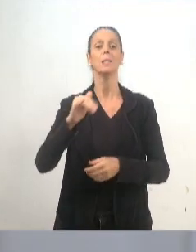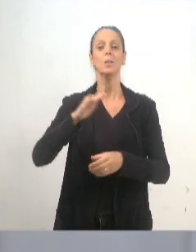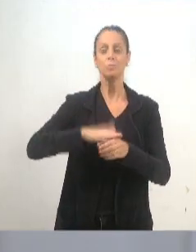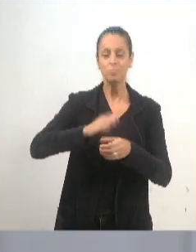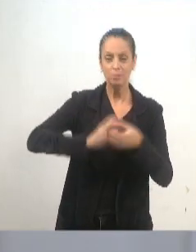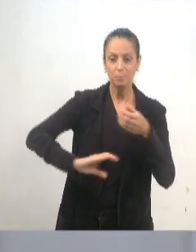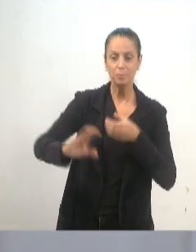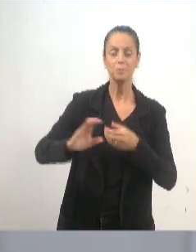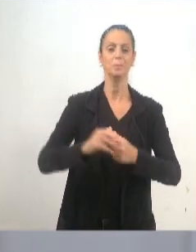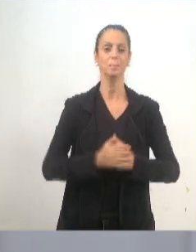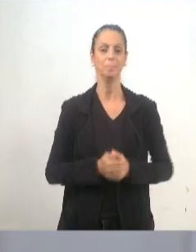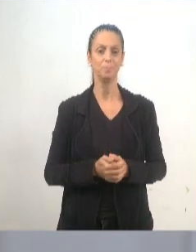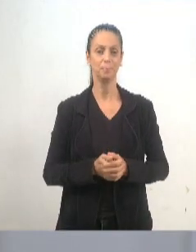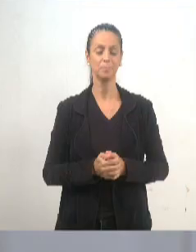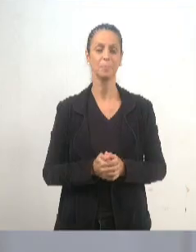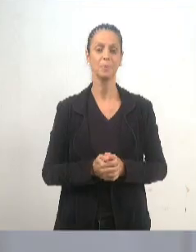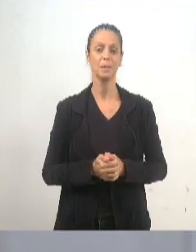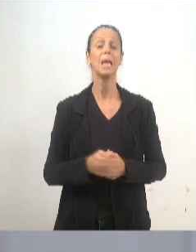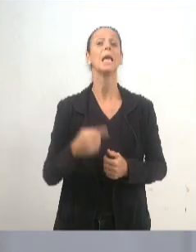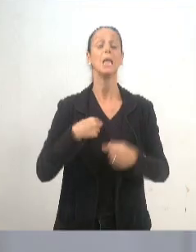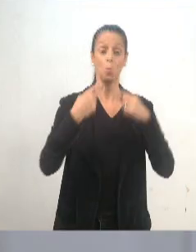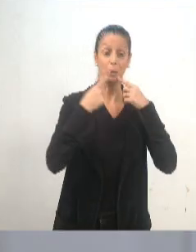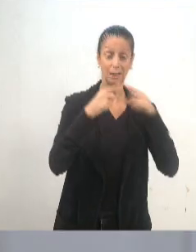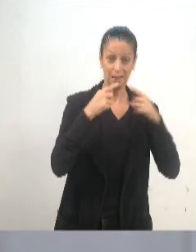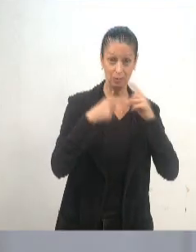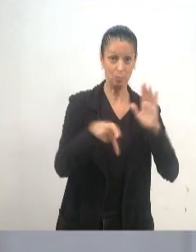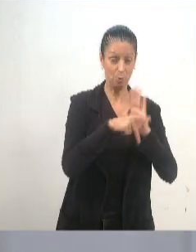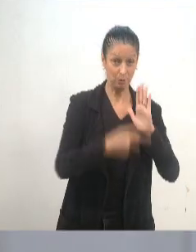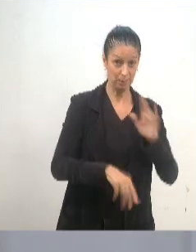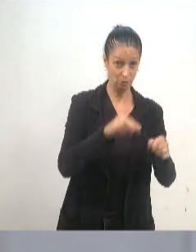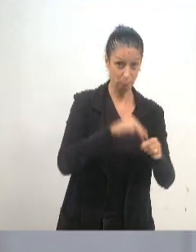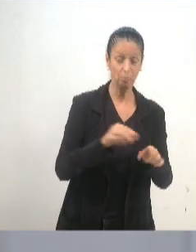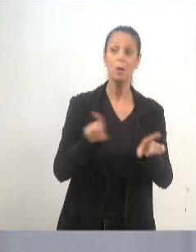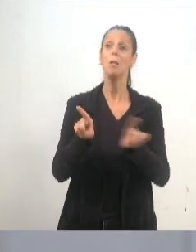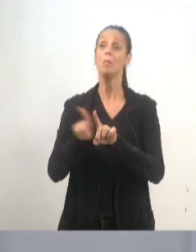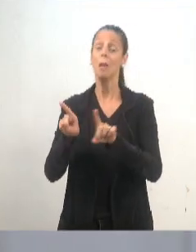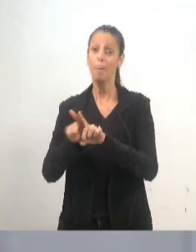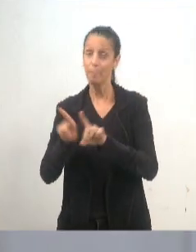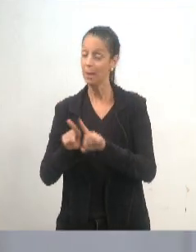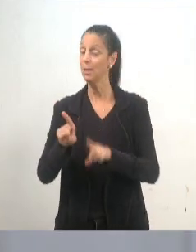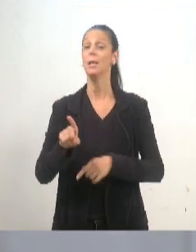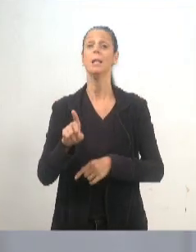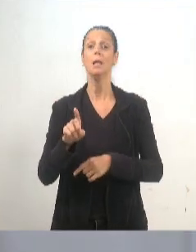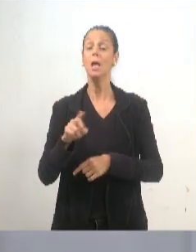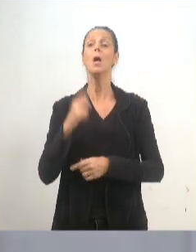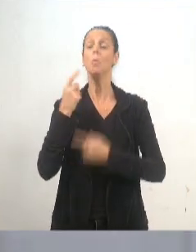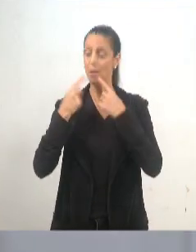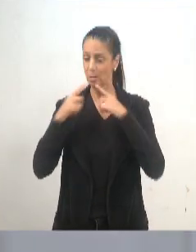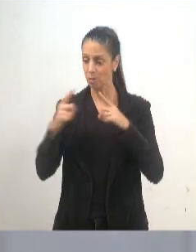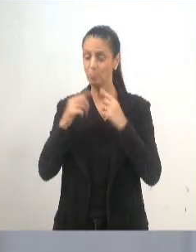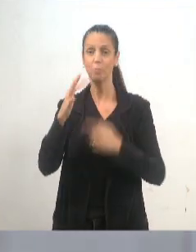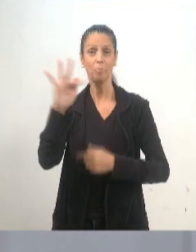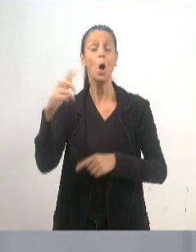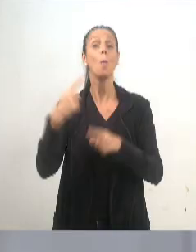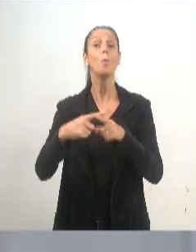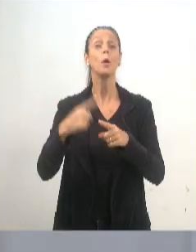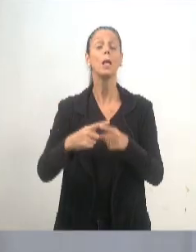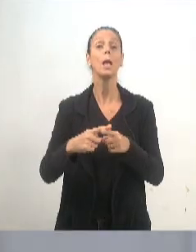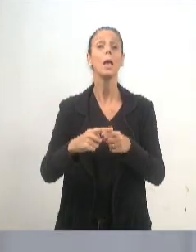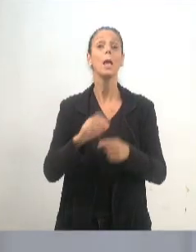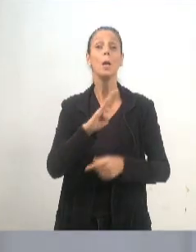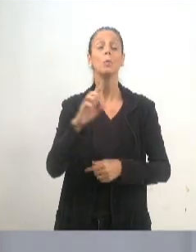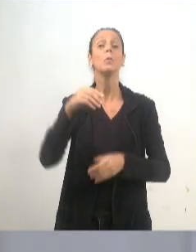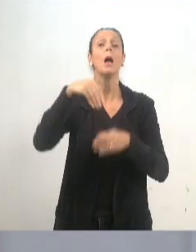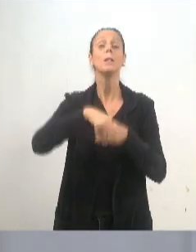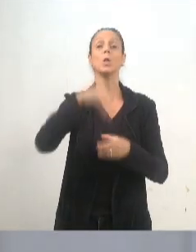Eu testo as críticas necessárias aqui no município, mas não esqueço que o povo de Blumenau mora no Brasil. E boa parte da sacanagem, que é o